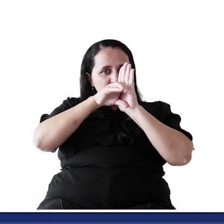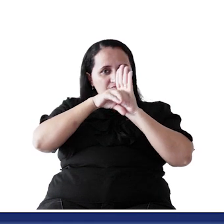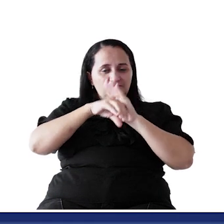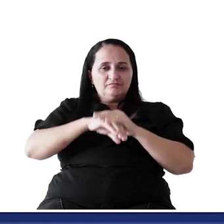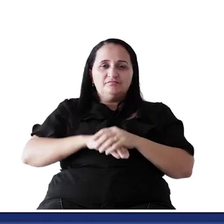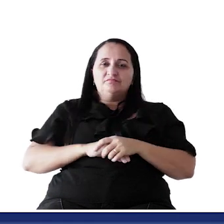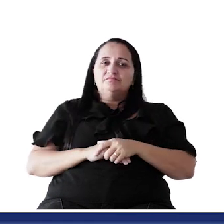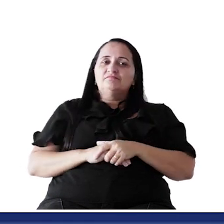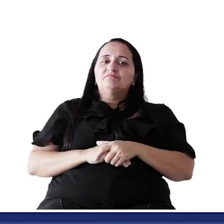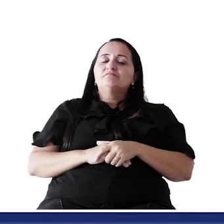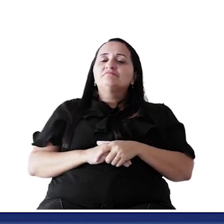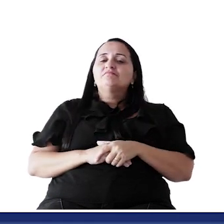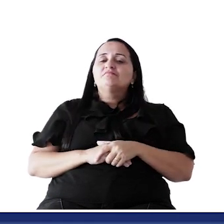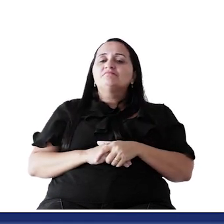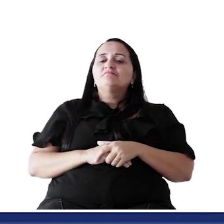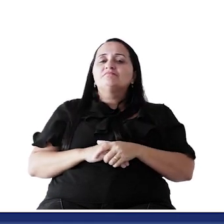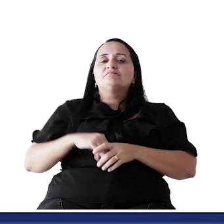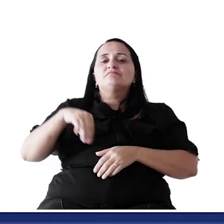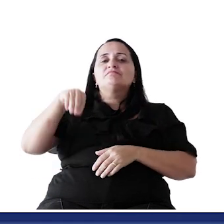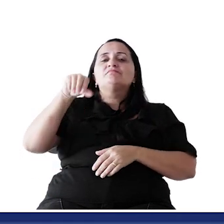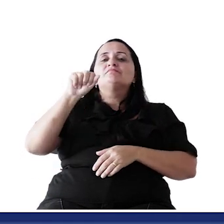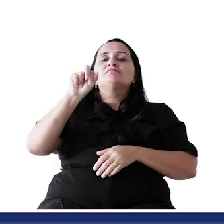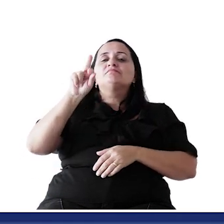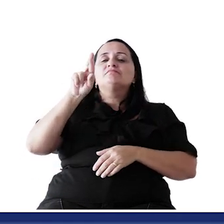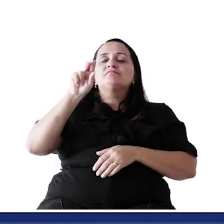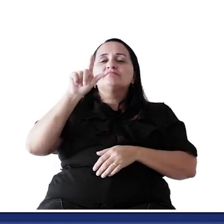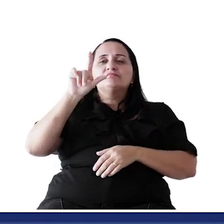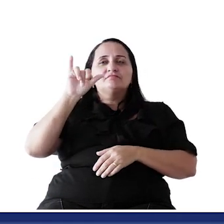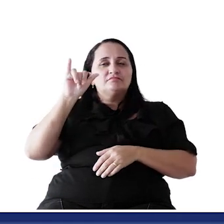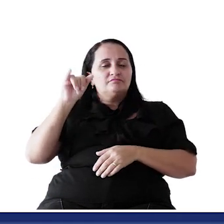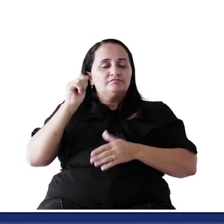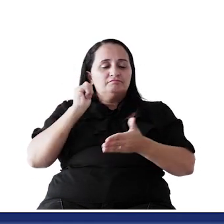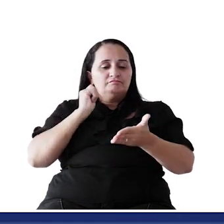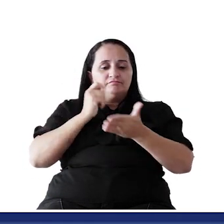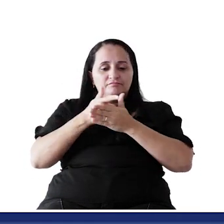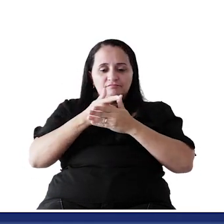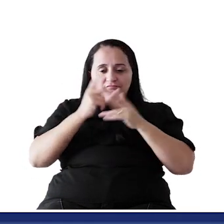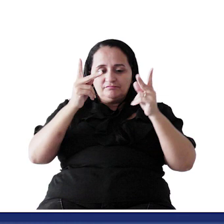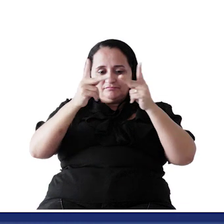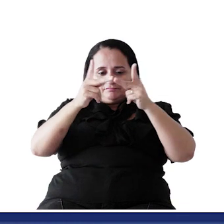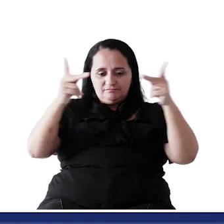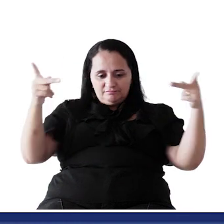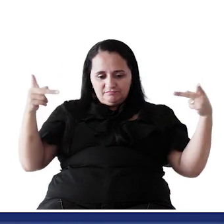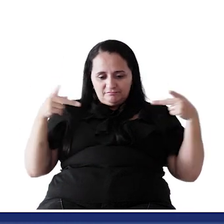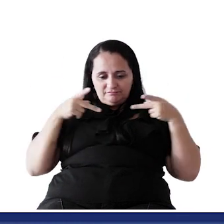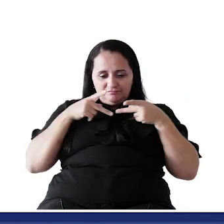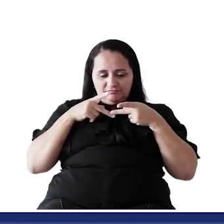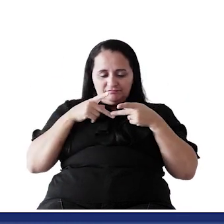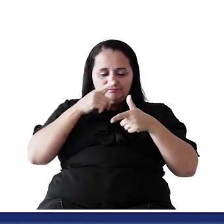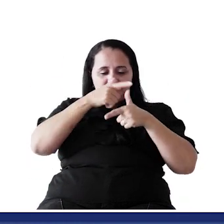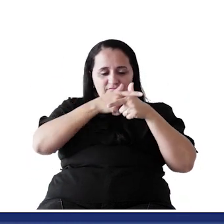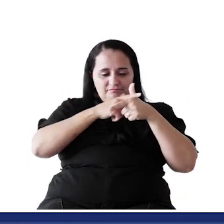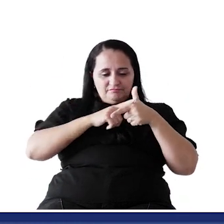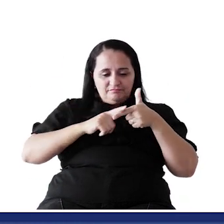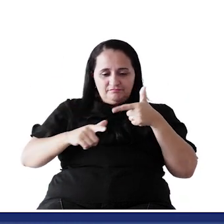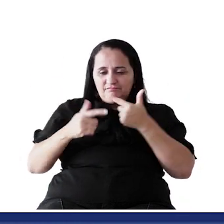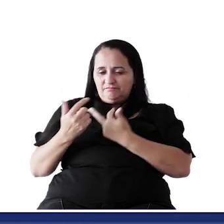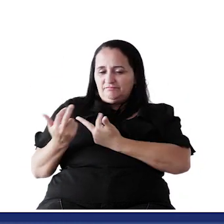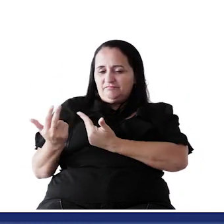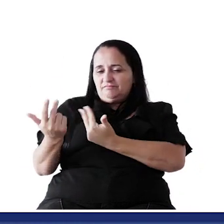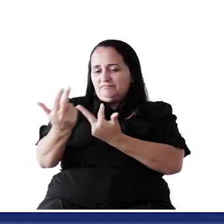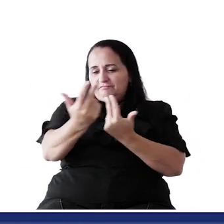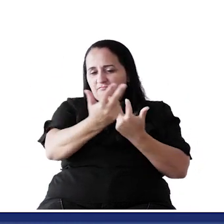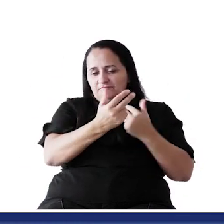Marli comprou uma pizza grande, dividiu-a em partes iguais e comeu